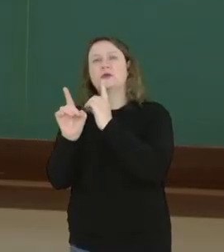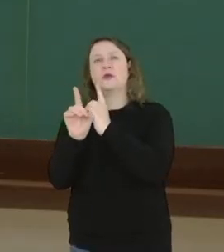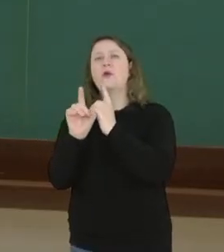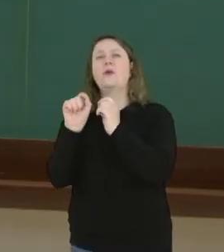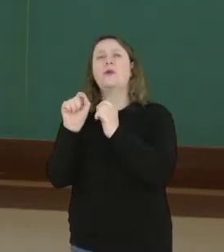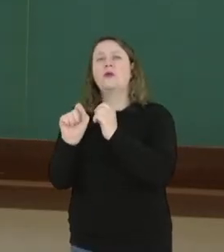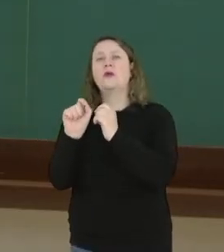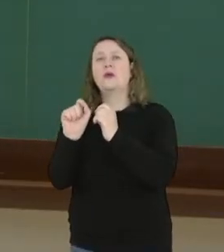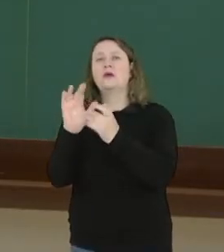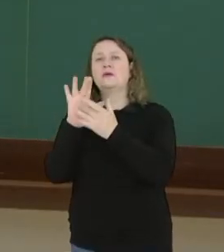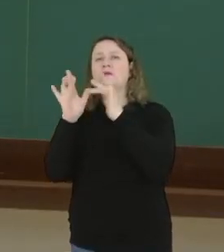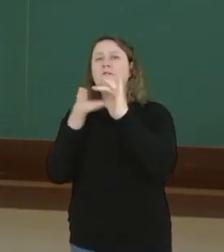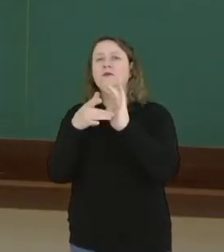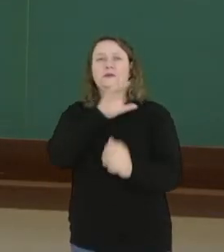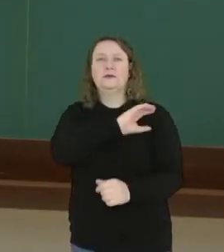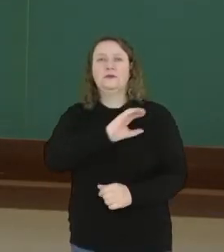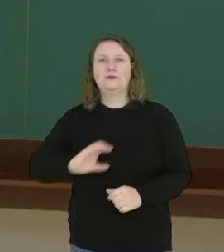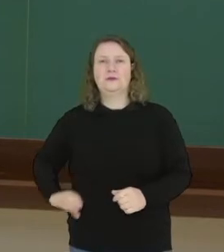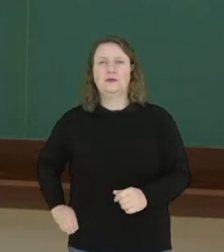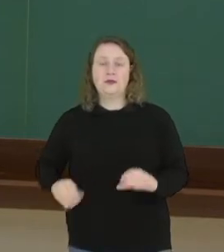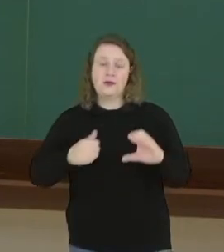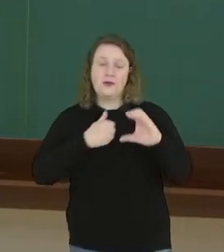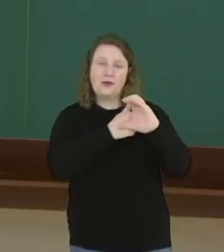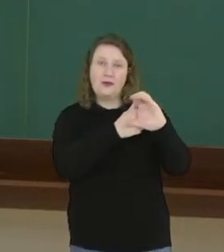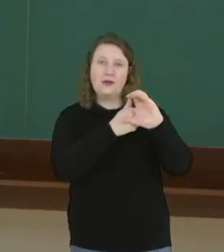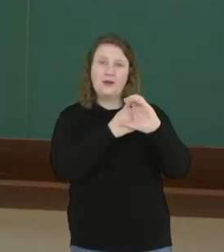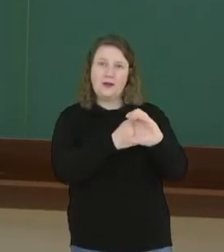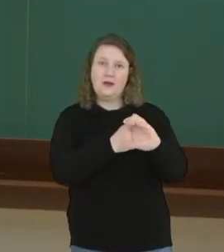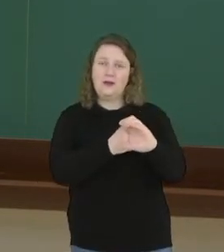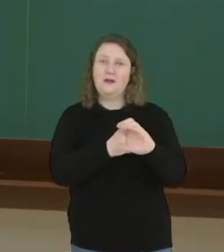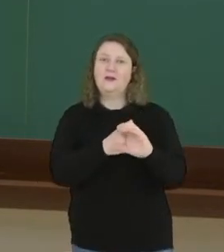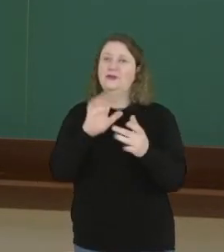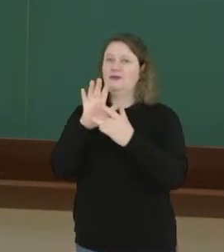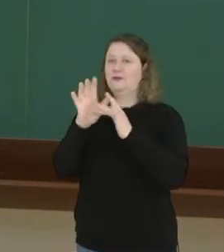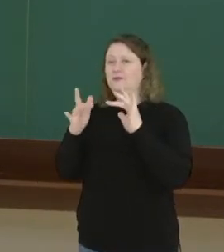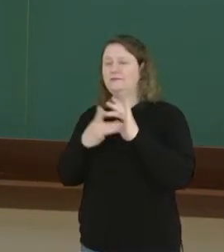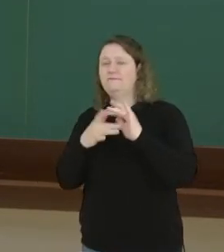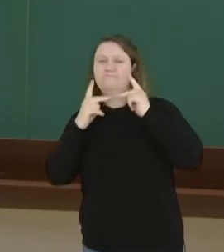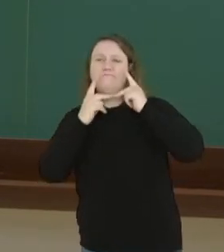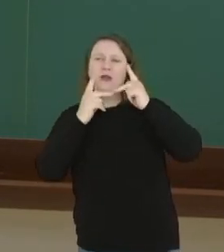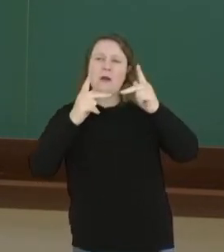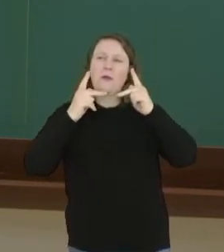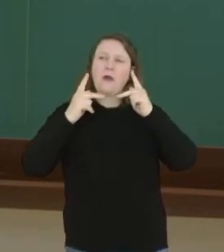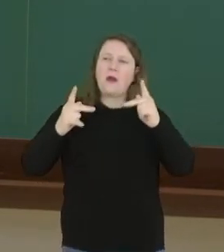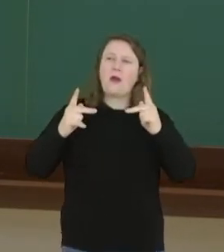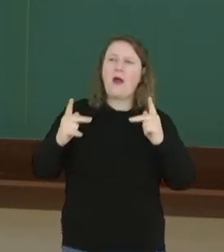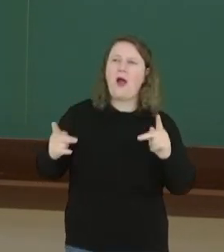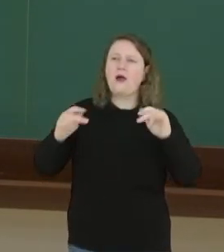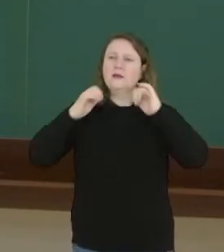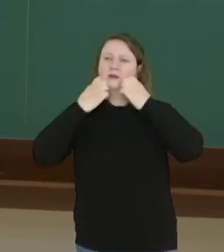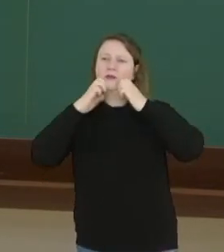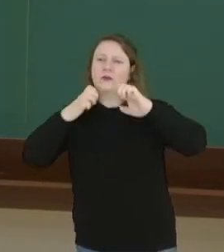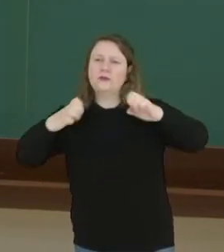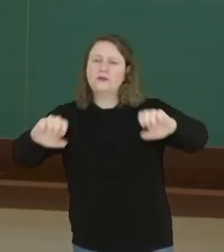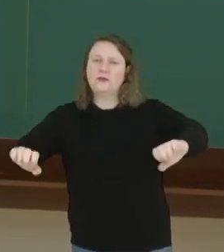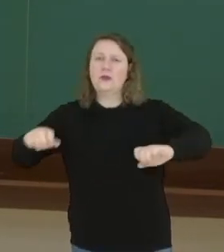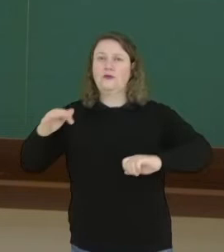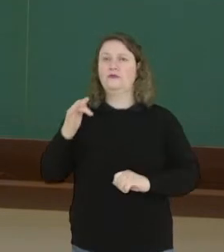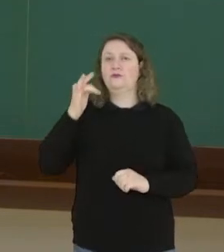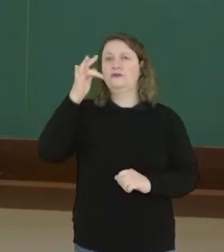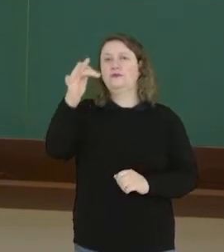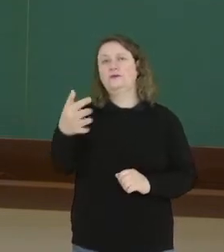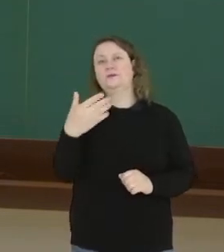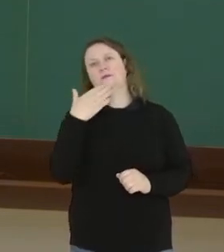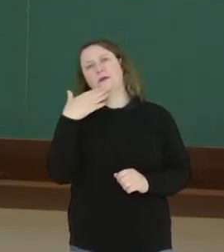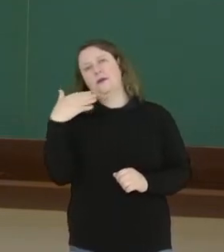cristianismo entra com uma mão na luva, até porque Jesus pregava, né, a ideia de um futuro promissor, de um futuro melhor dizendo,